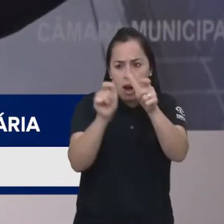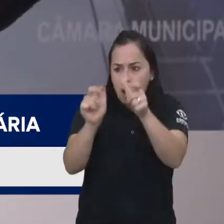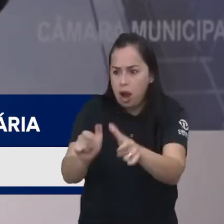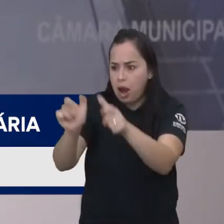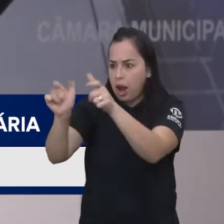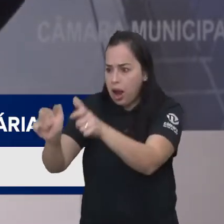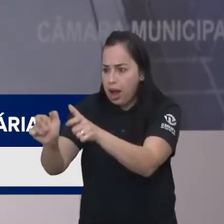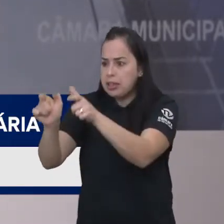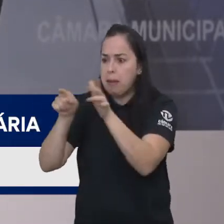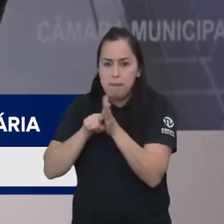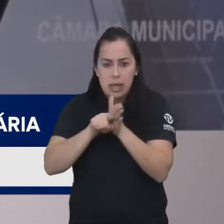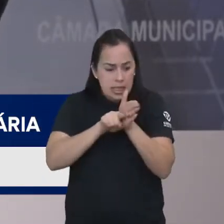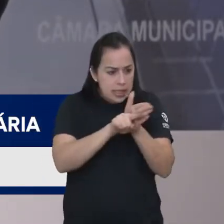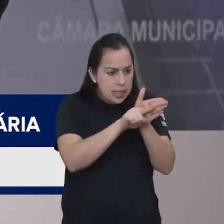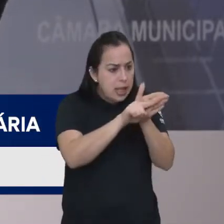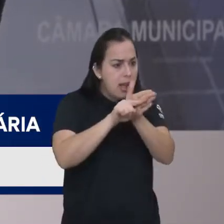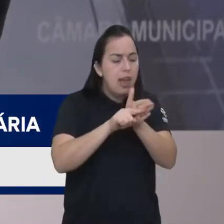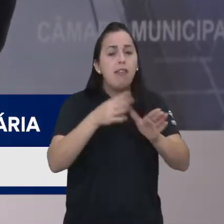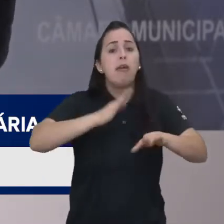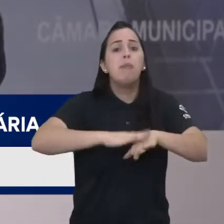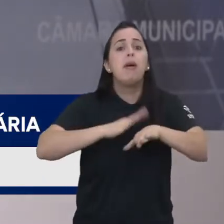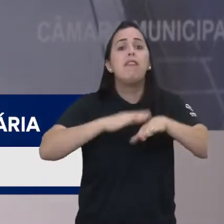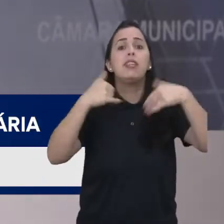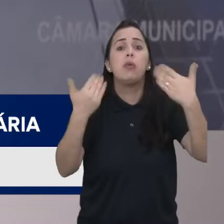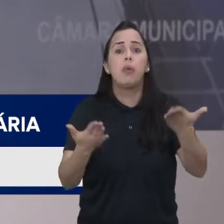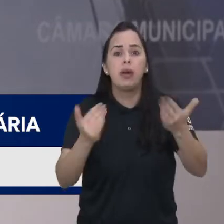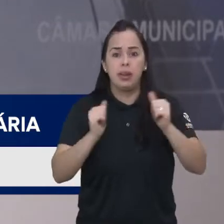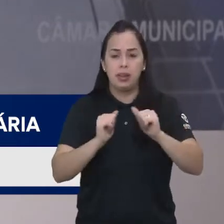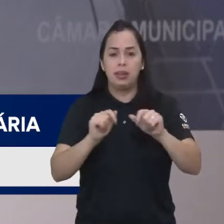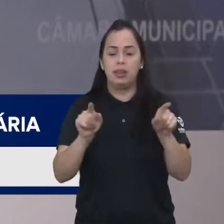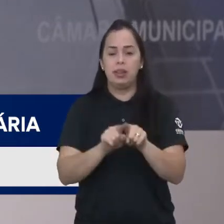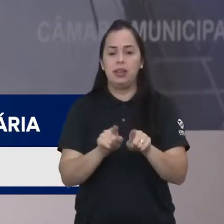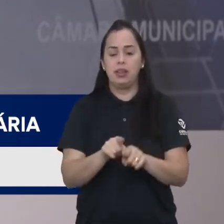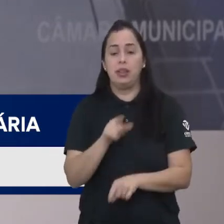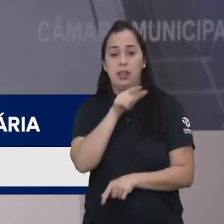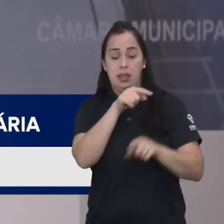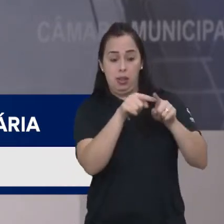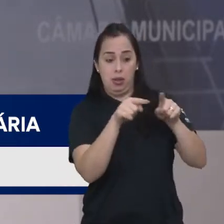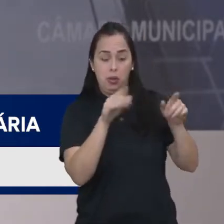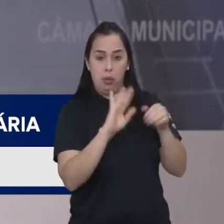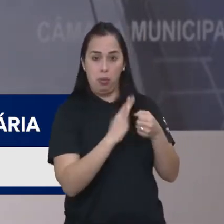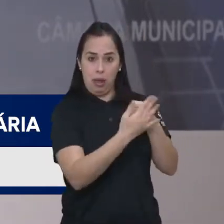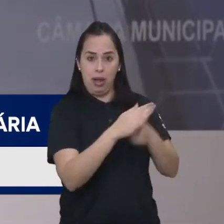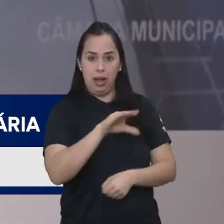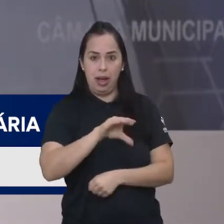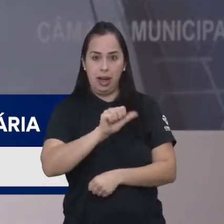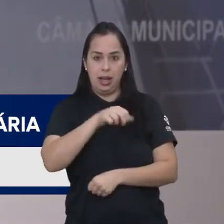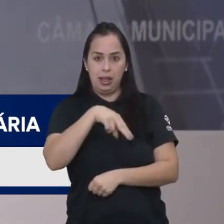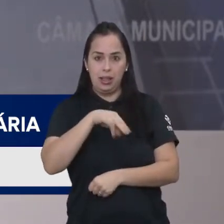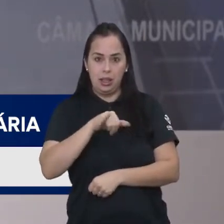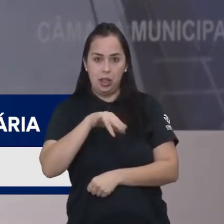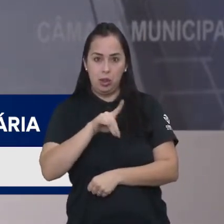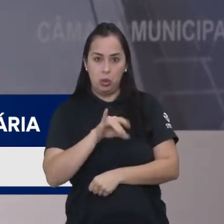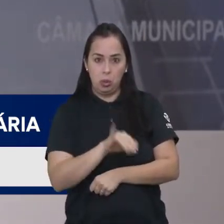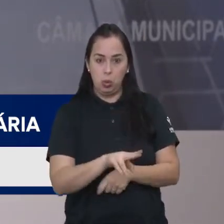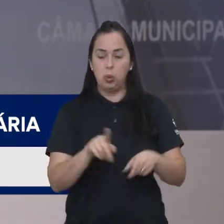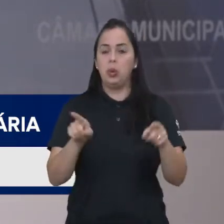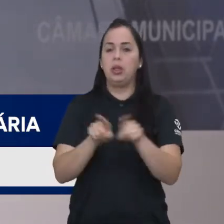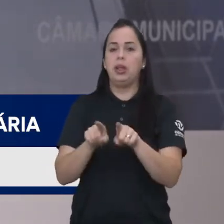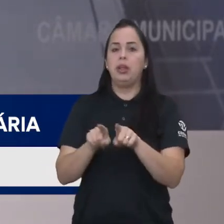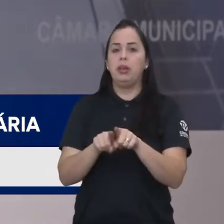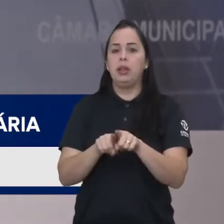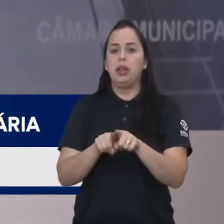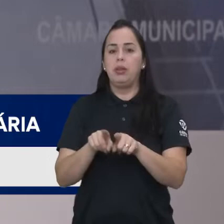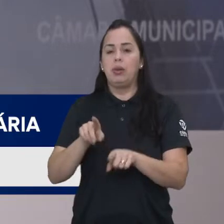faz isso por cada área. E a prefeitura fez até um estudo em Águas de Canindu e Chacras Havaí, por exemplo, que existe já uma questão